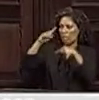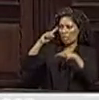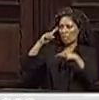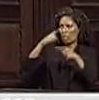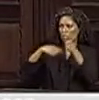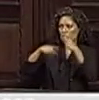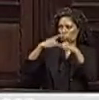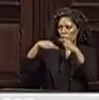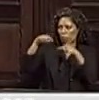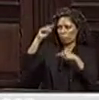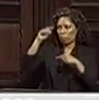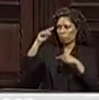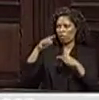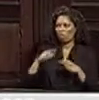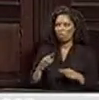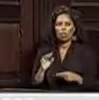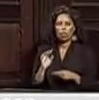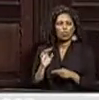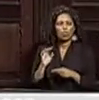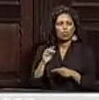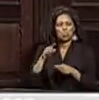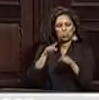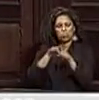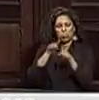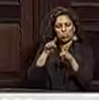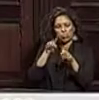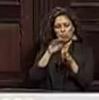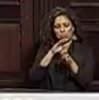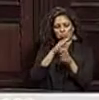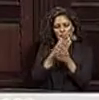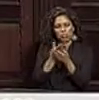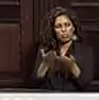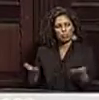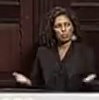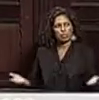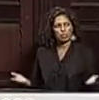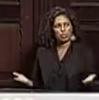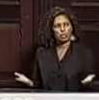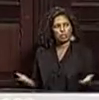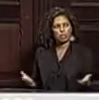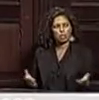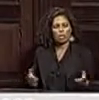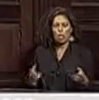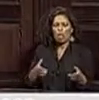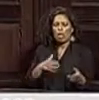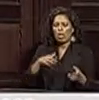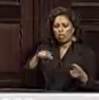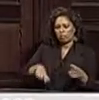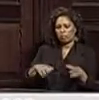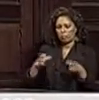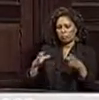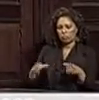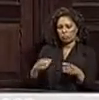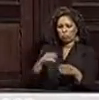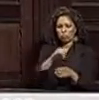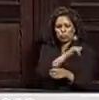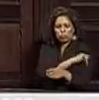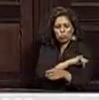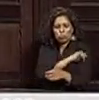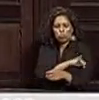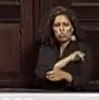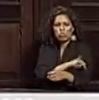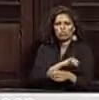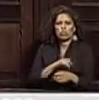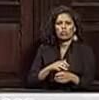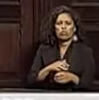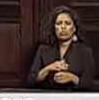de diversidade, de perda de uma matriz que seja saudável,